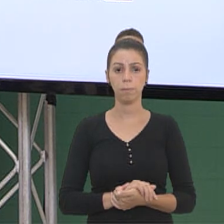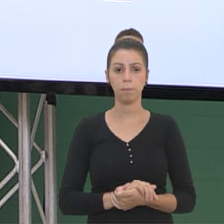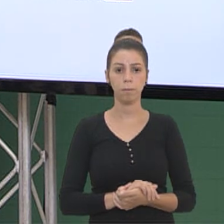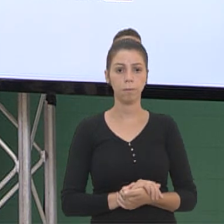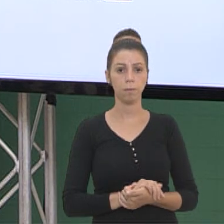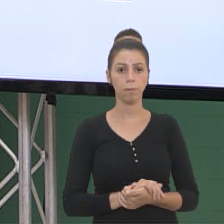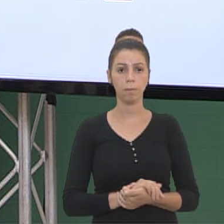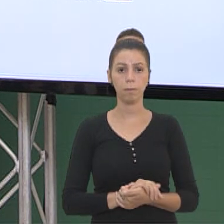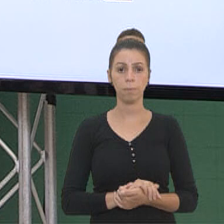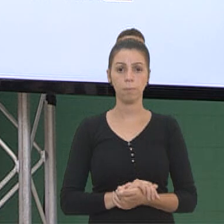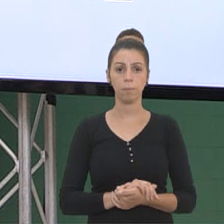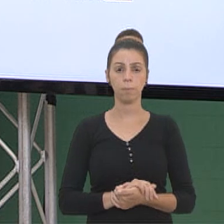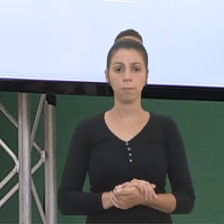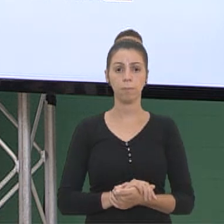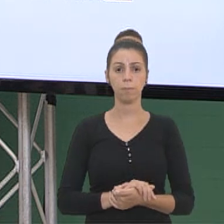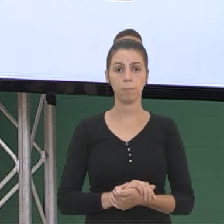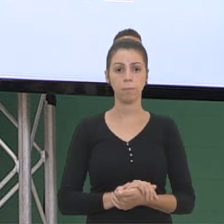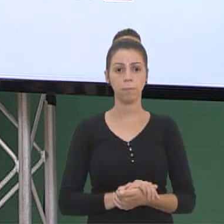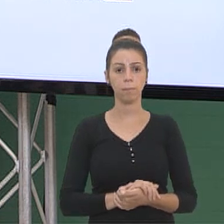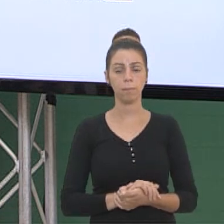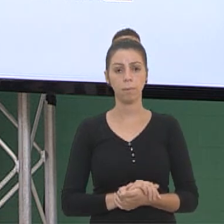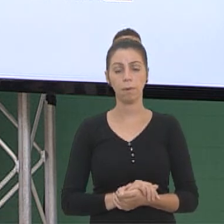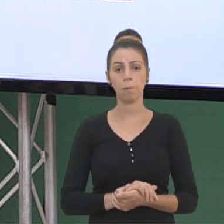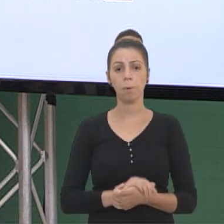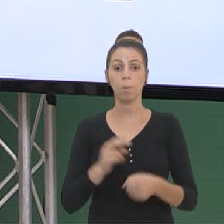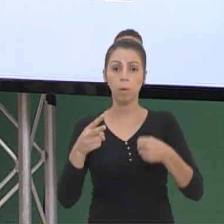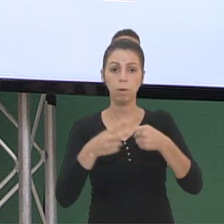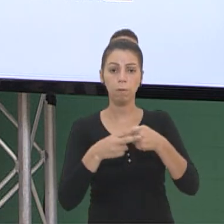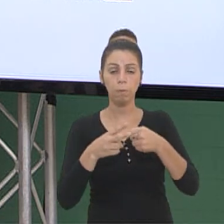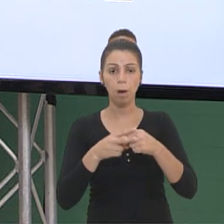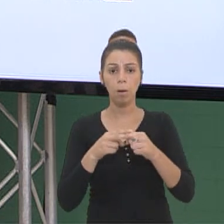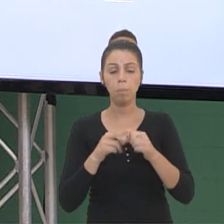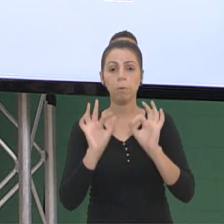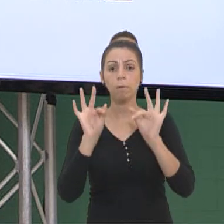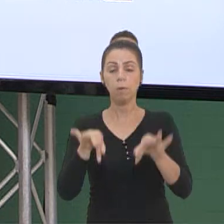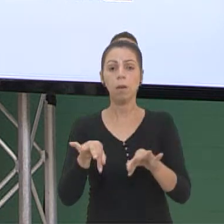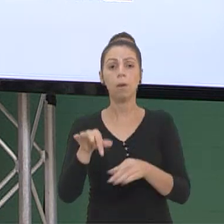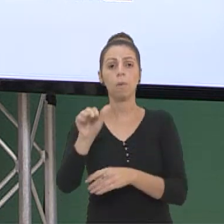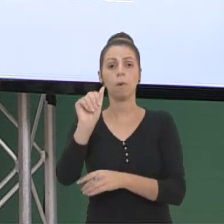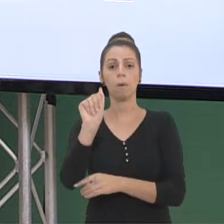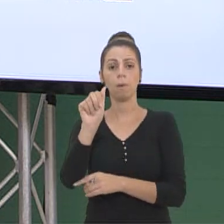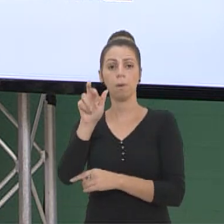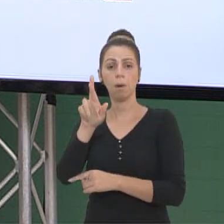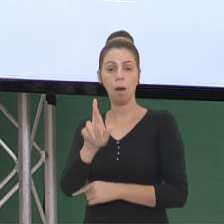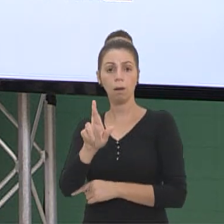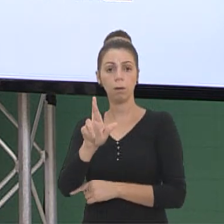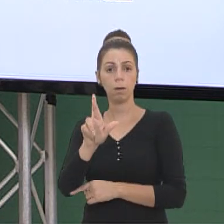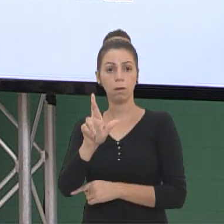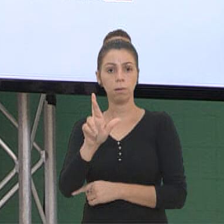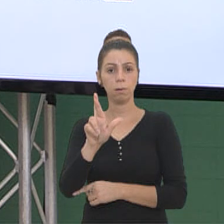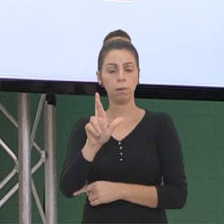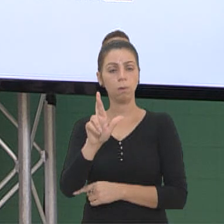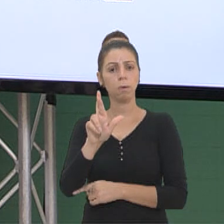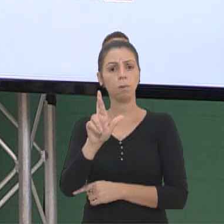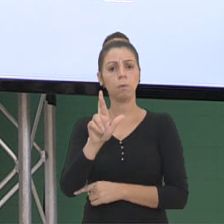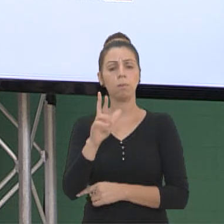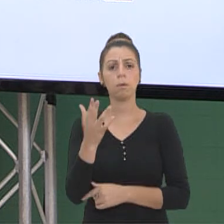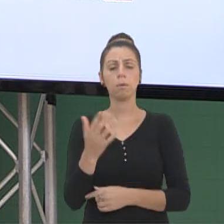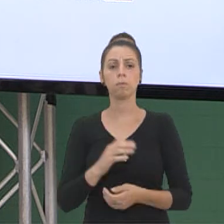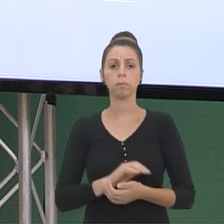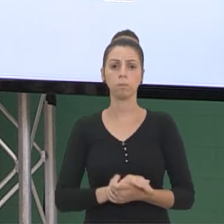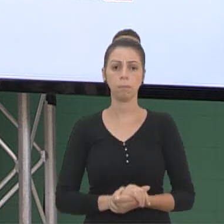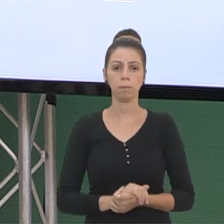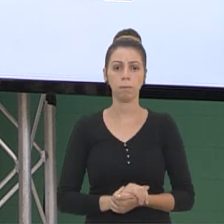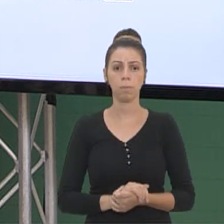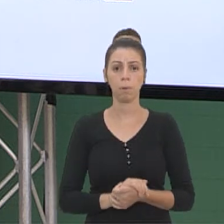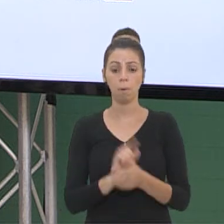em ar, para os verbos terminados em ar. Cambia a terminação ar, ou seja, tira,